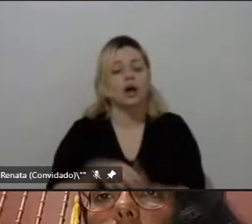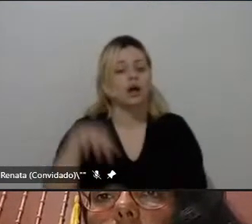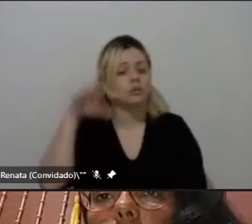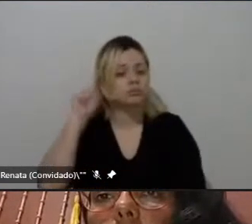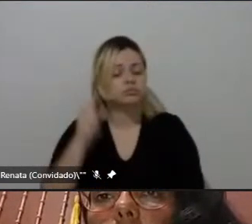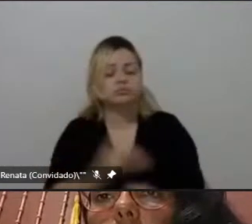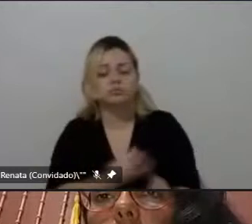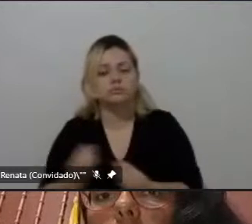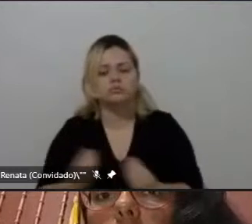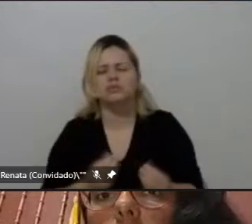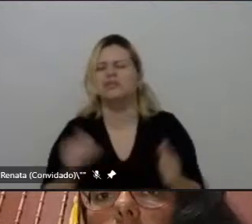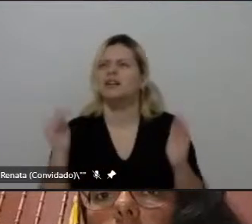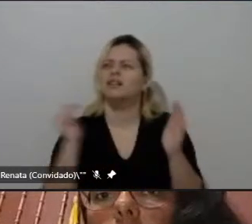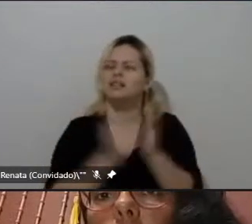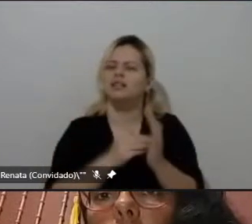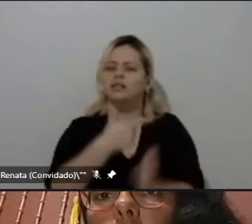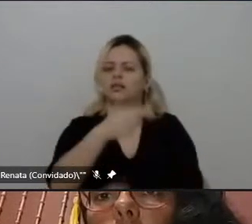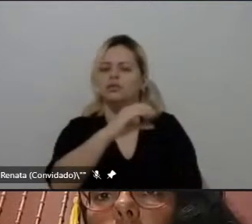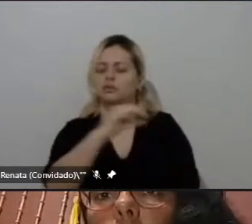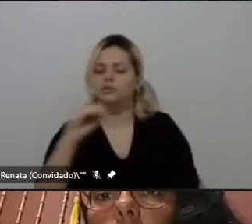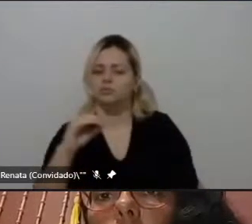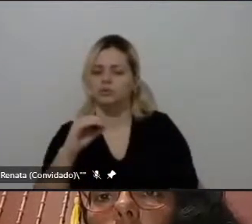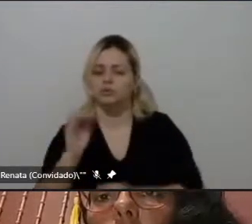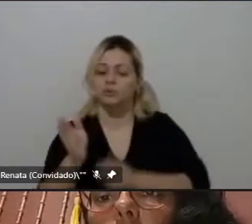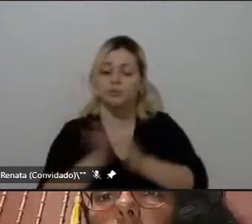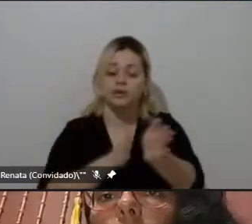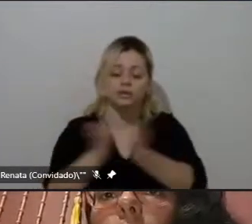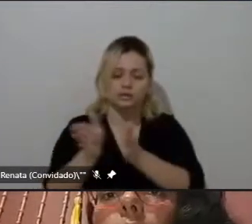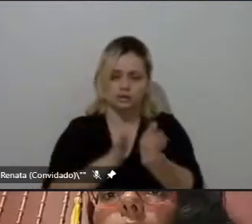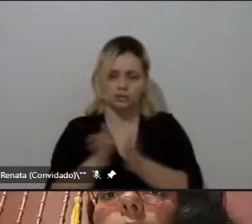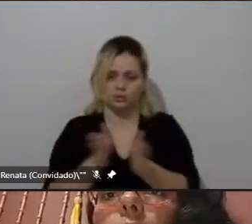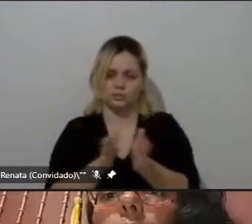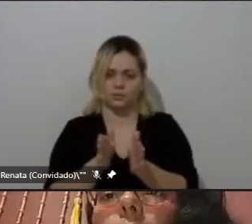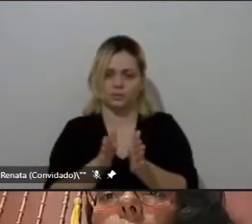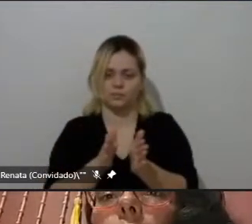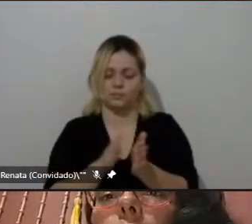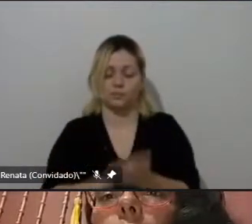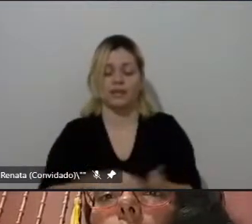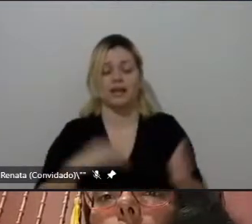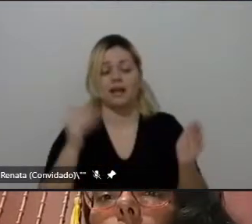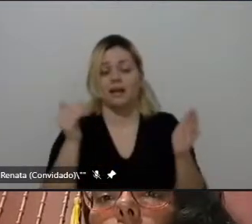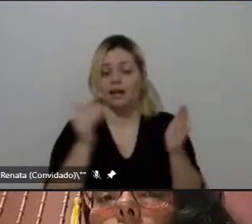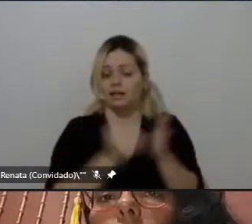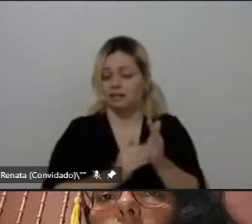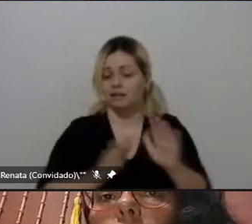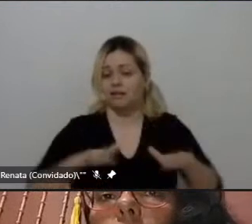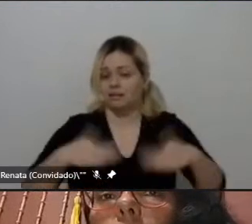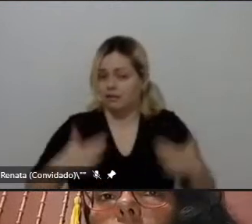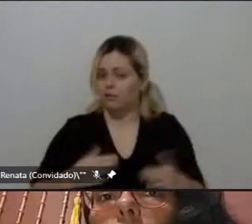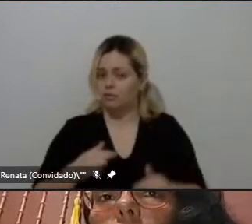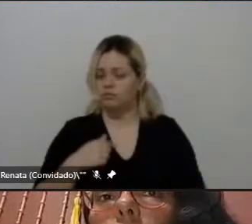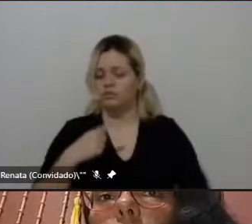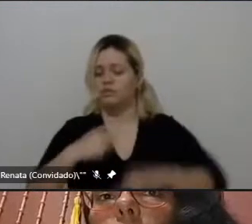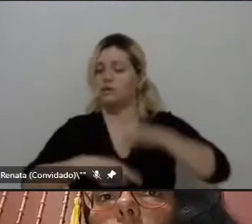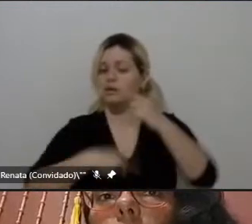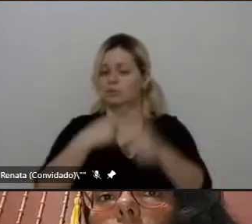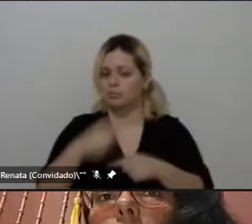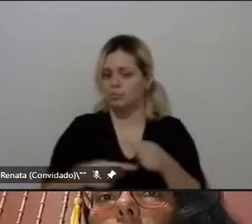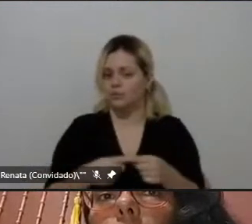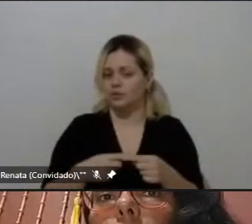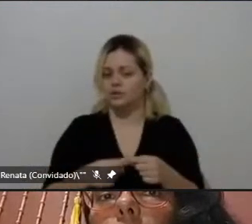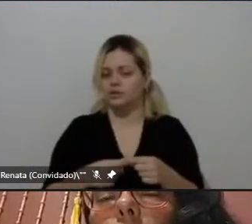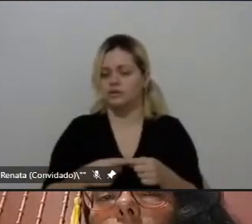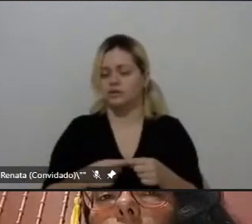época, até 2000, era um ascenso. E até então, depois, virou um